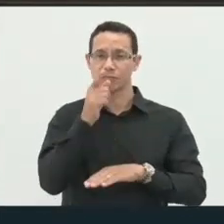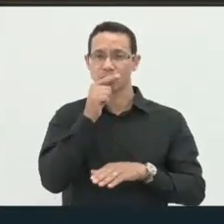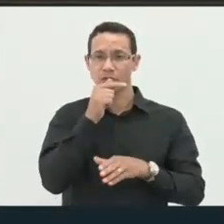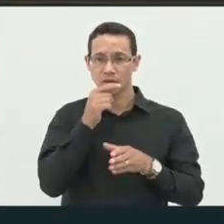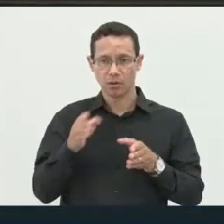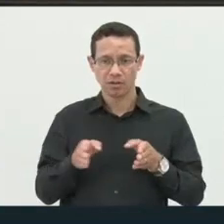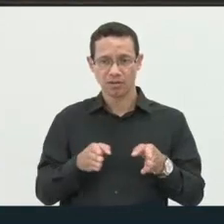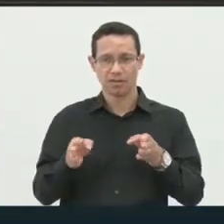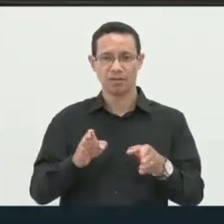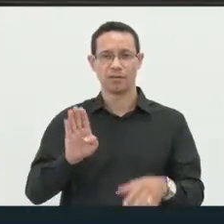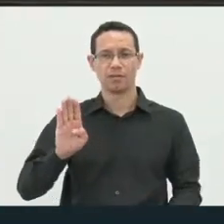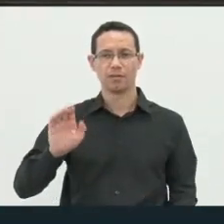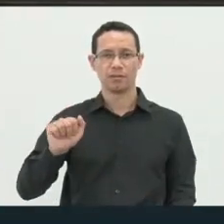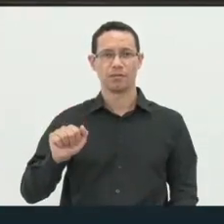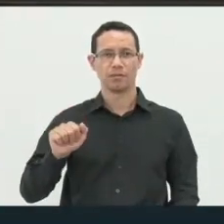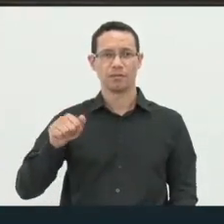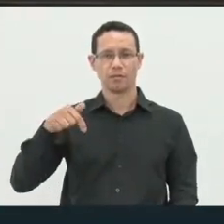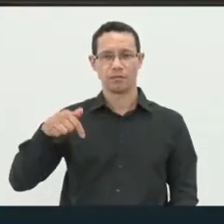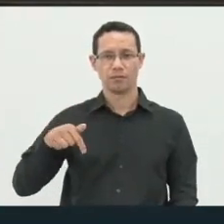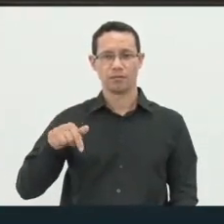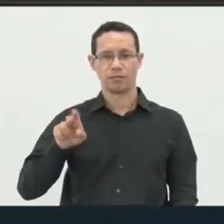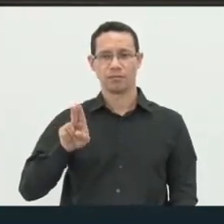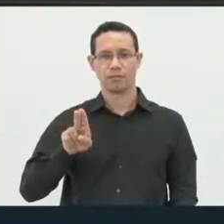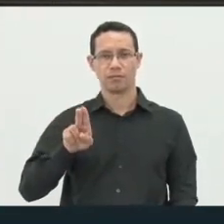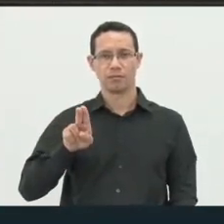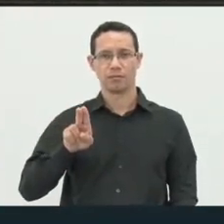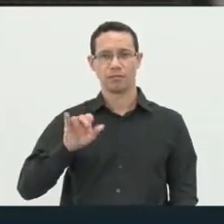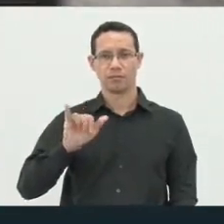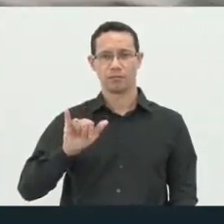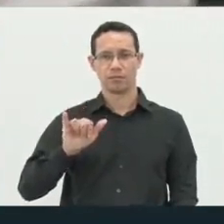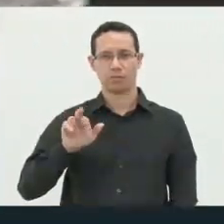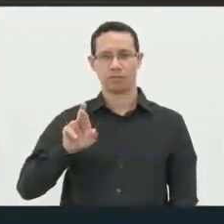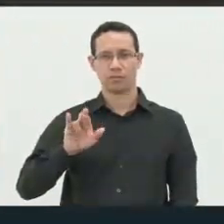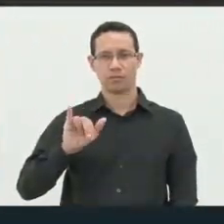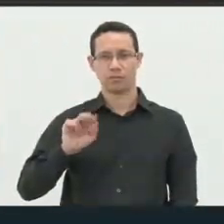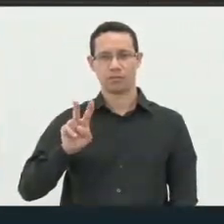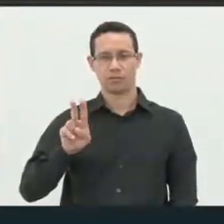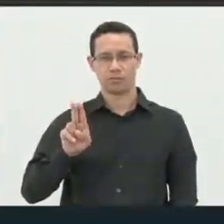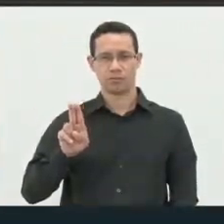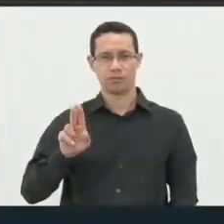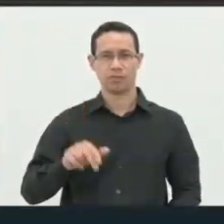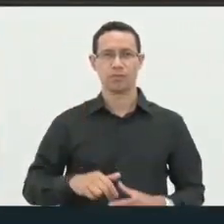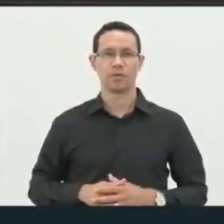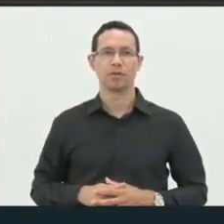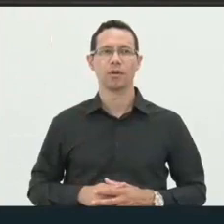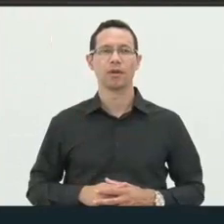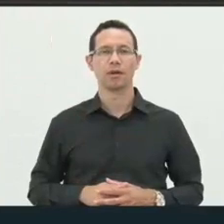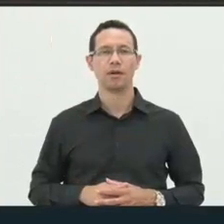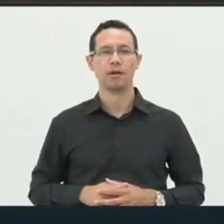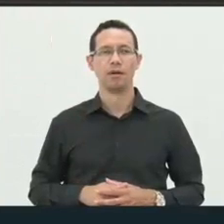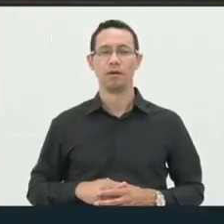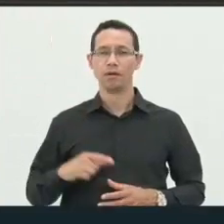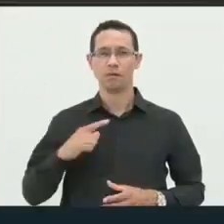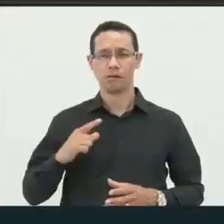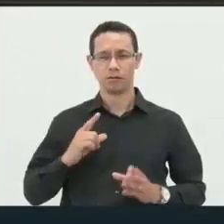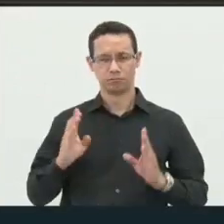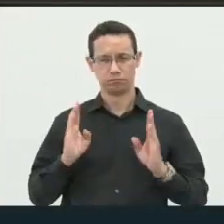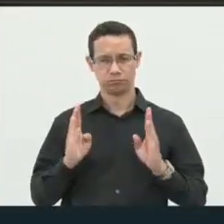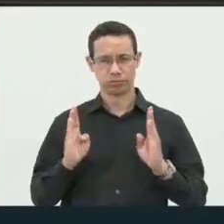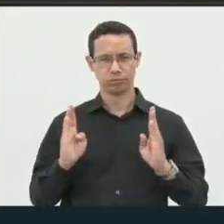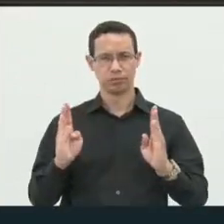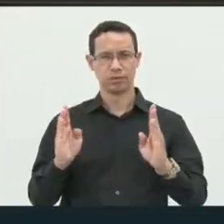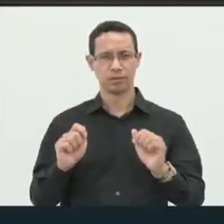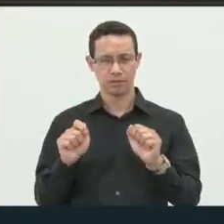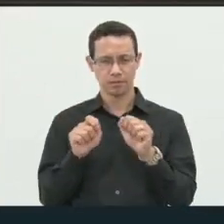ali está sendo canalizado e pelo comentário que alguém que trabalha no